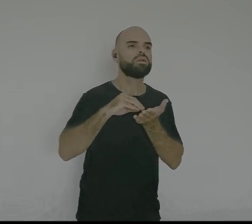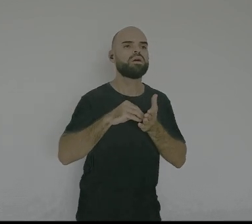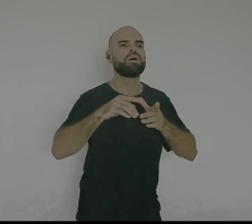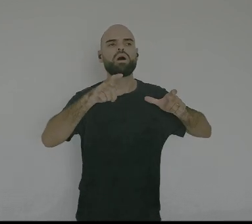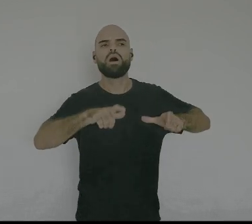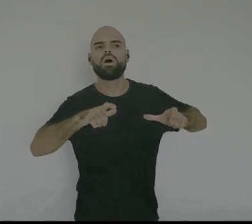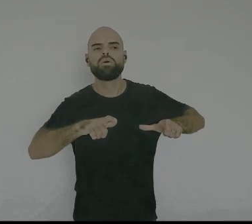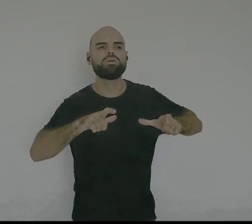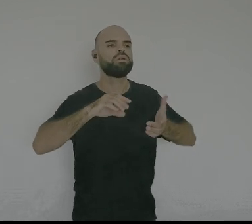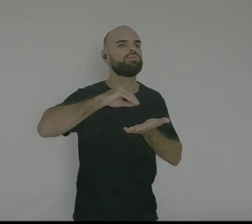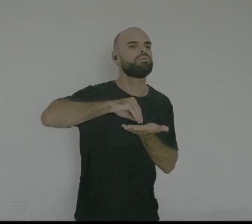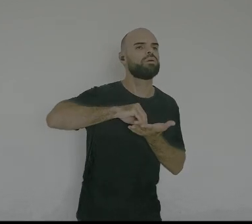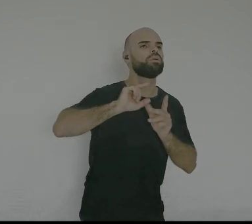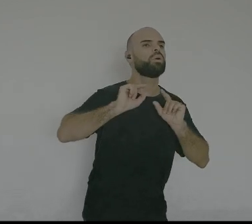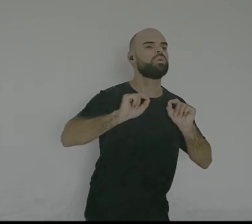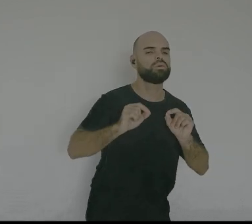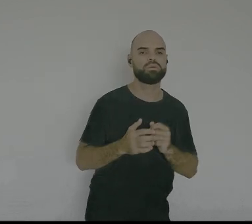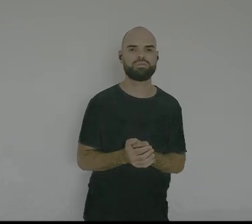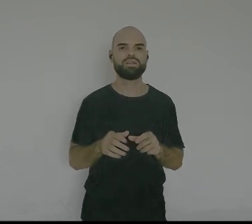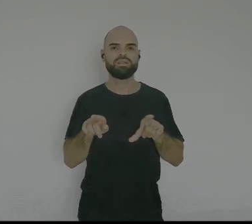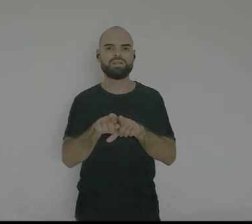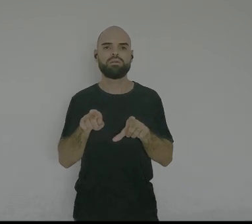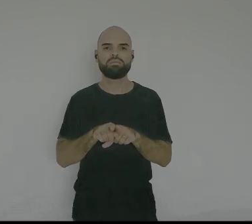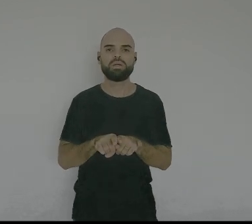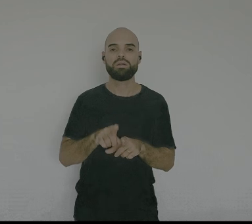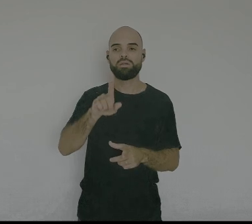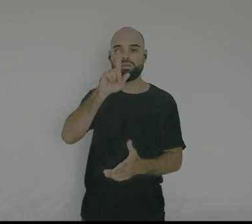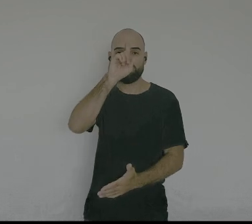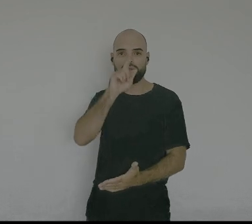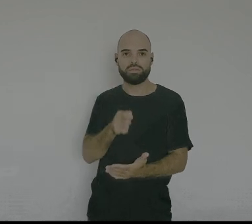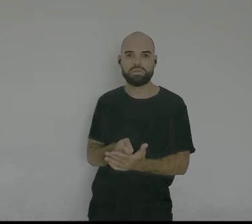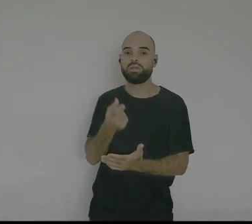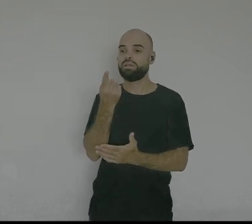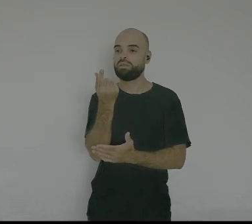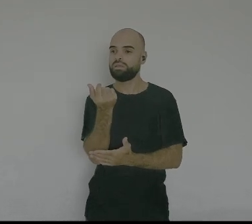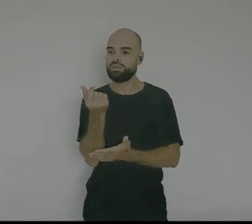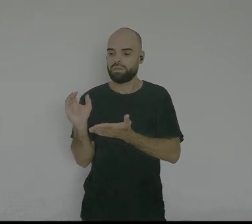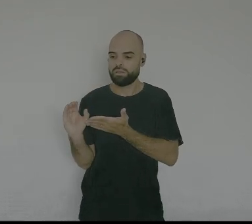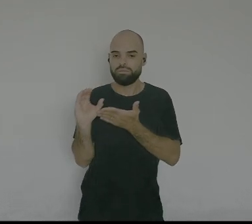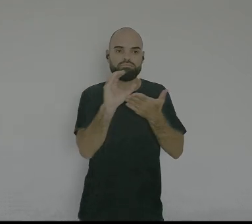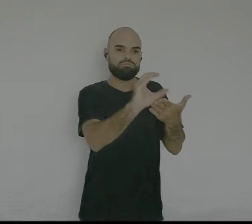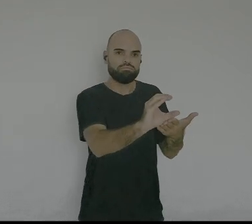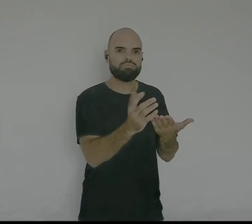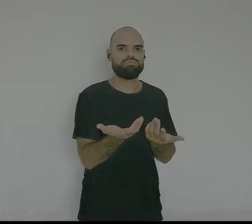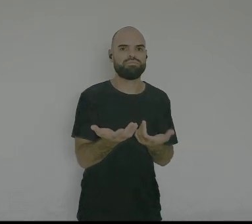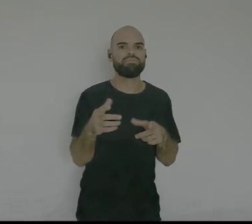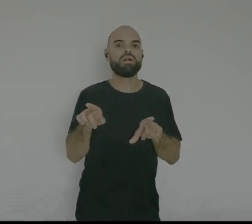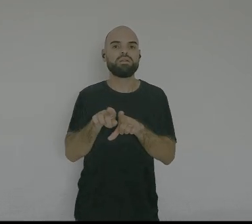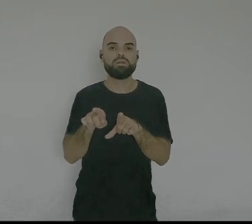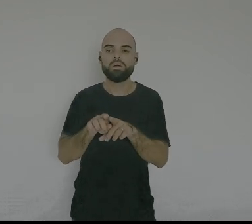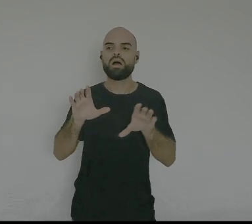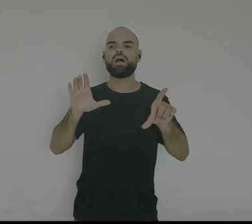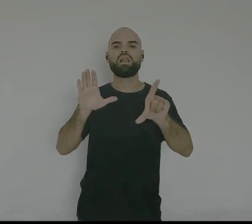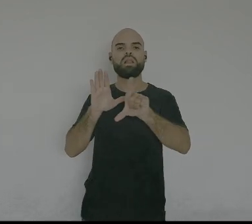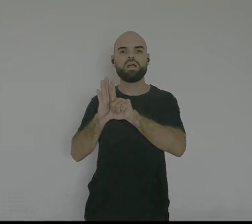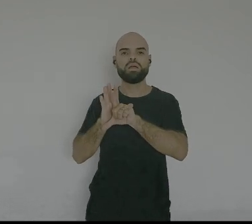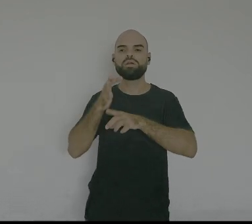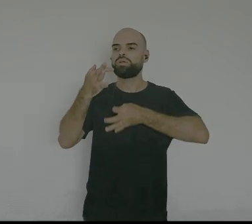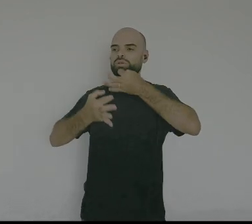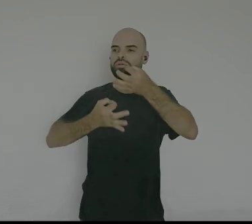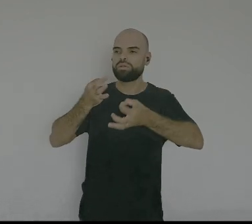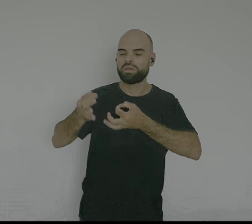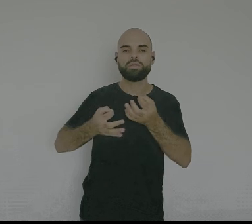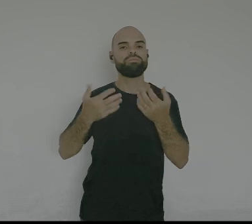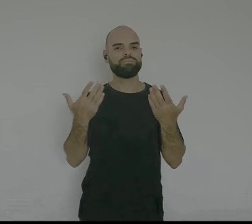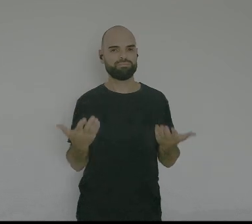assistenciais e eventual sobreposição de serviços, orientando a alocação dos recursos de investimento e custeio da União, Estados e municípios,